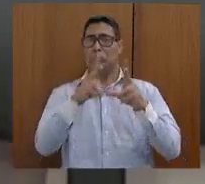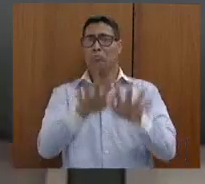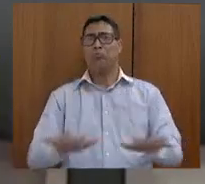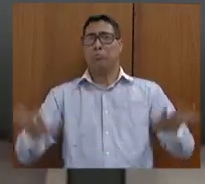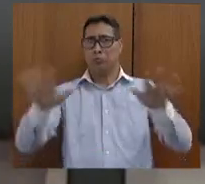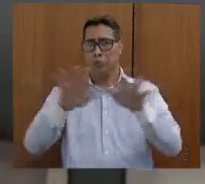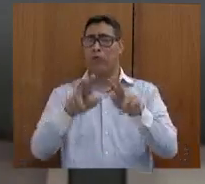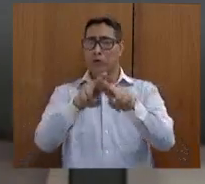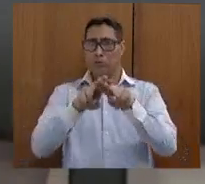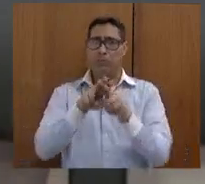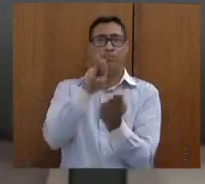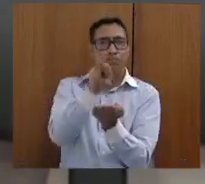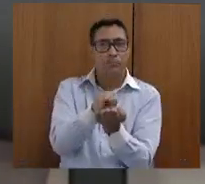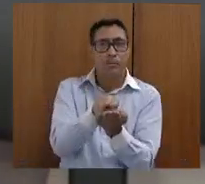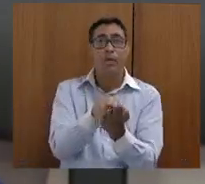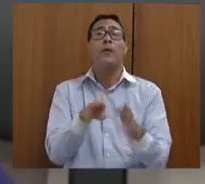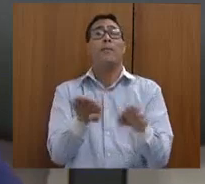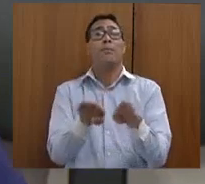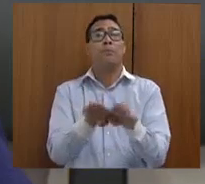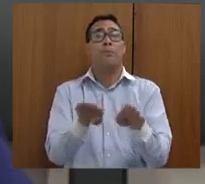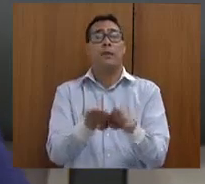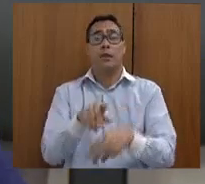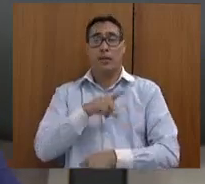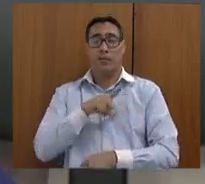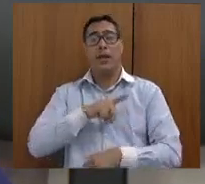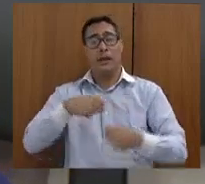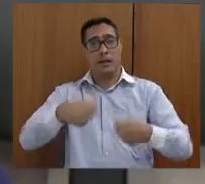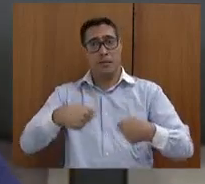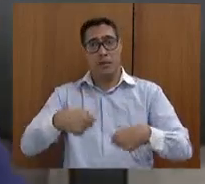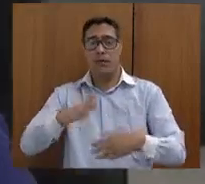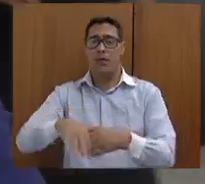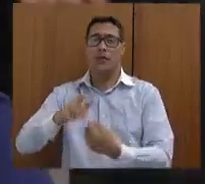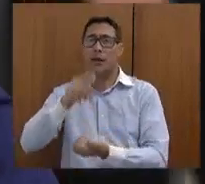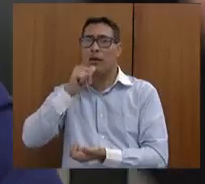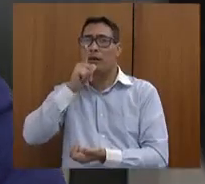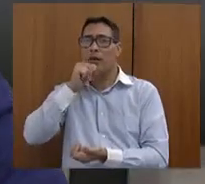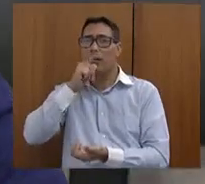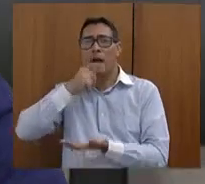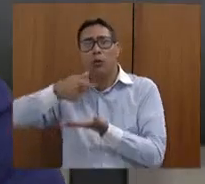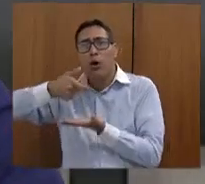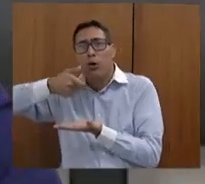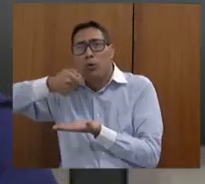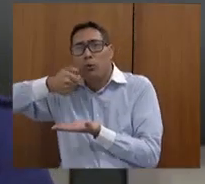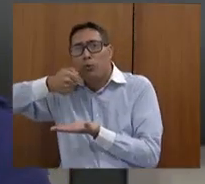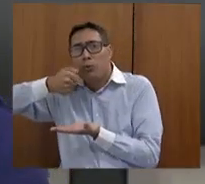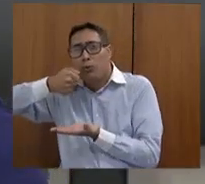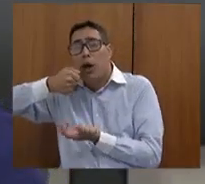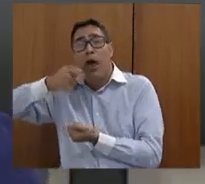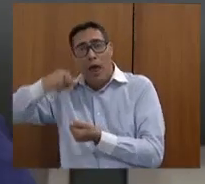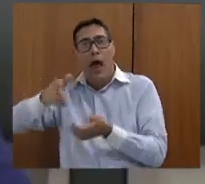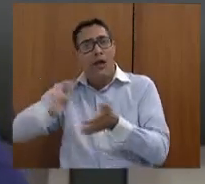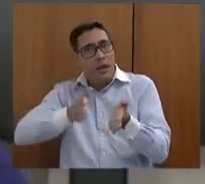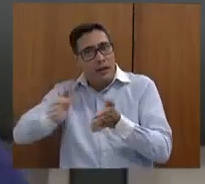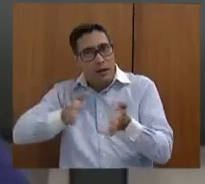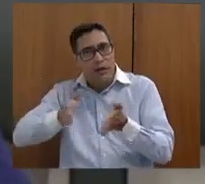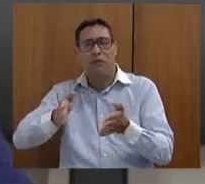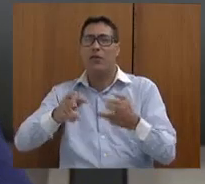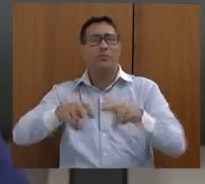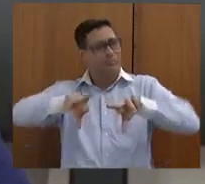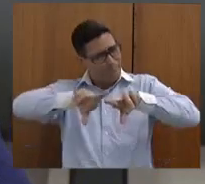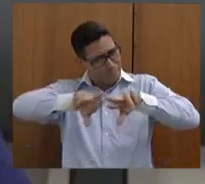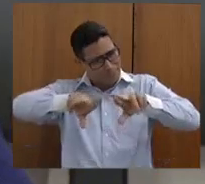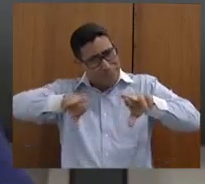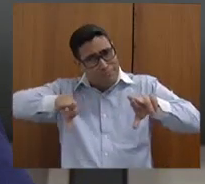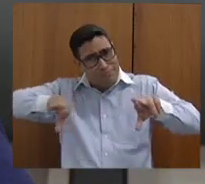como obrigatório o bebedouro acessível e também a balança ergométrica pelo trabalho nutricional eles